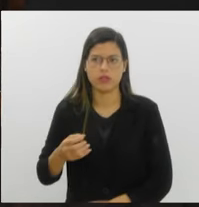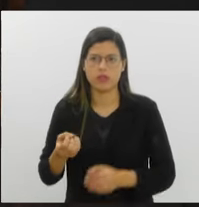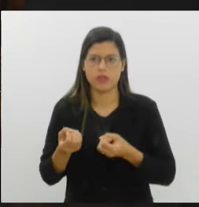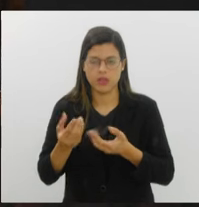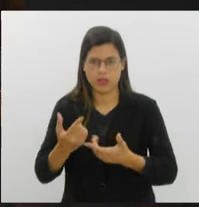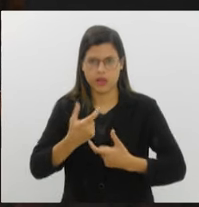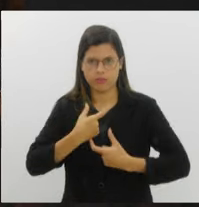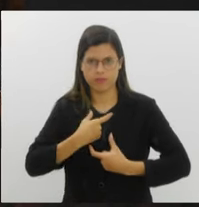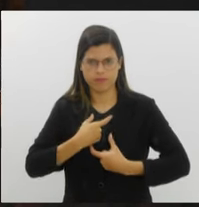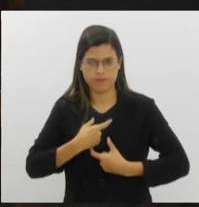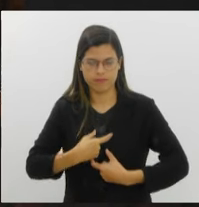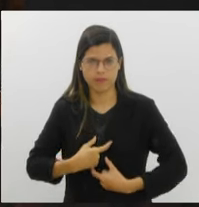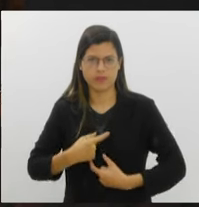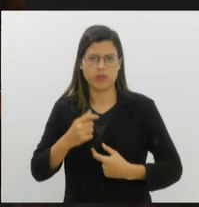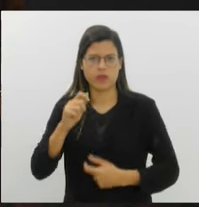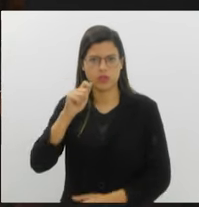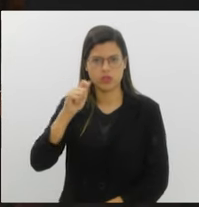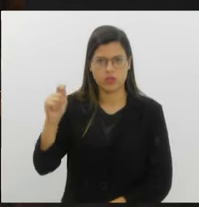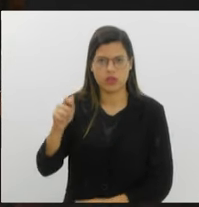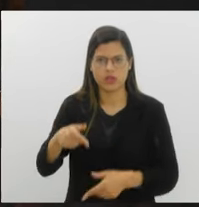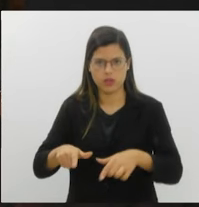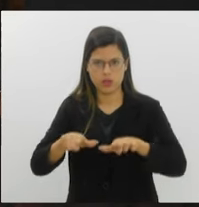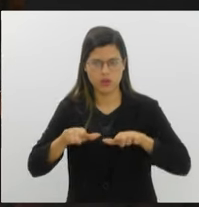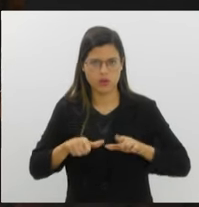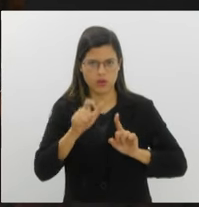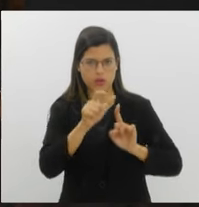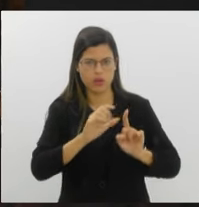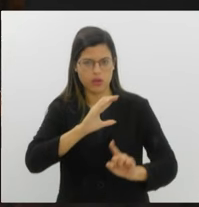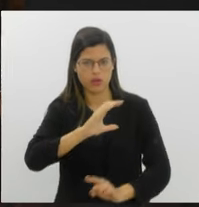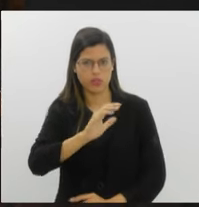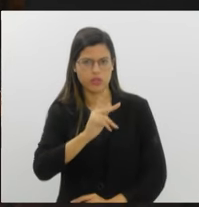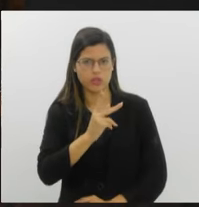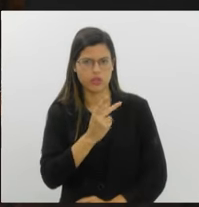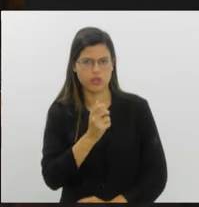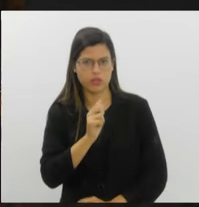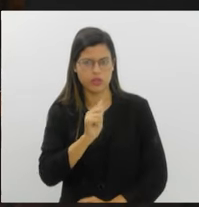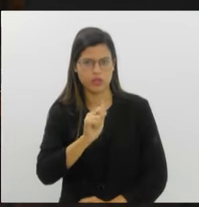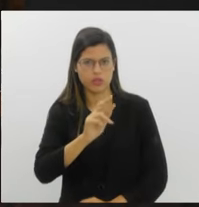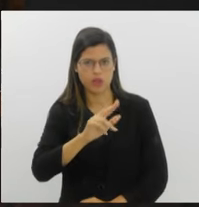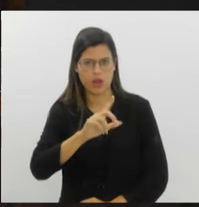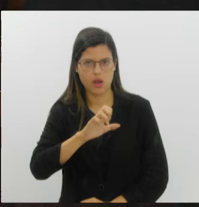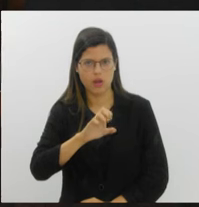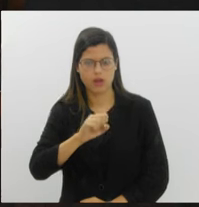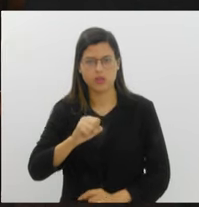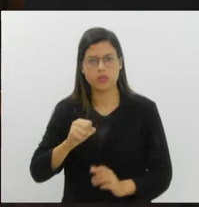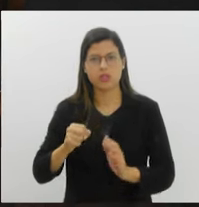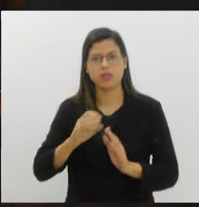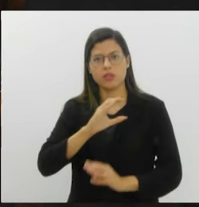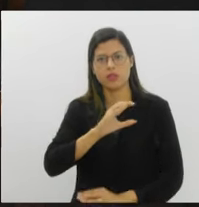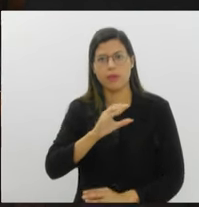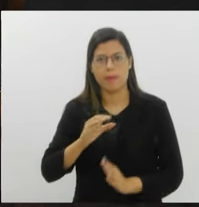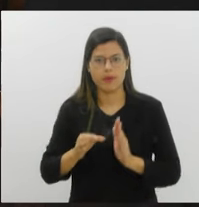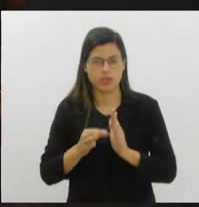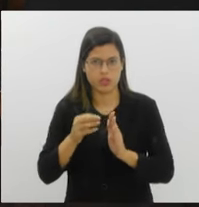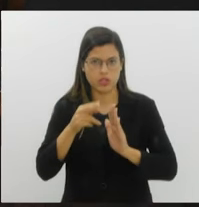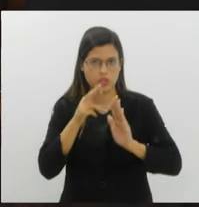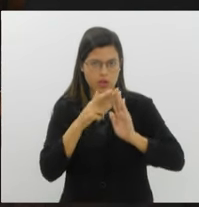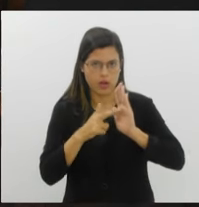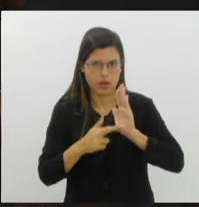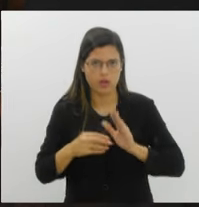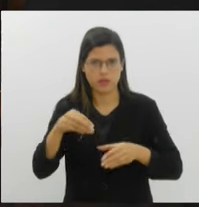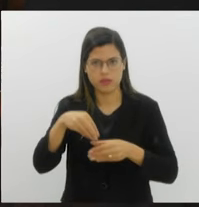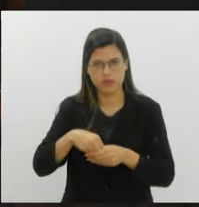medalha Tiradentes, respectivo diploma ao senhor Charles de Souza. Parecer da Comissão de Normas Internas e Proposições Externas,